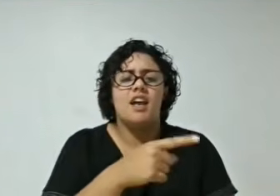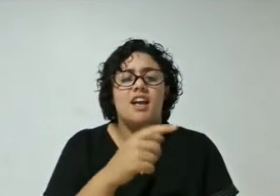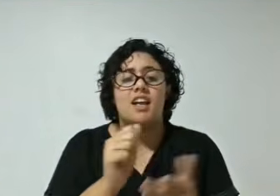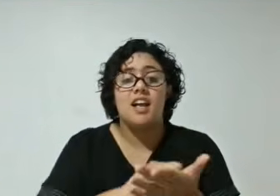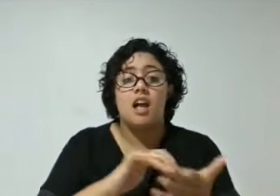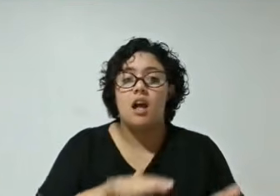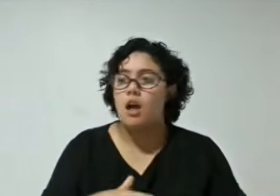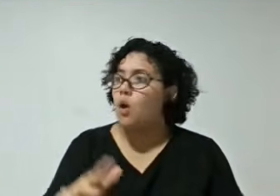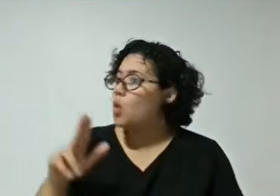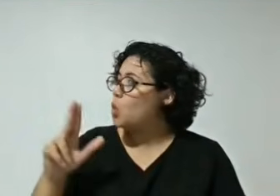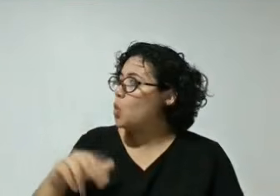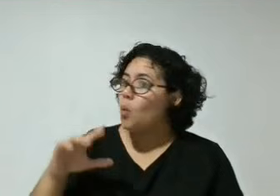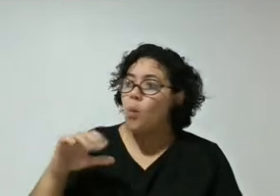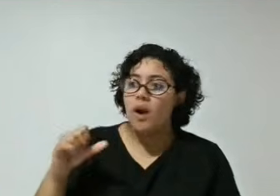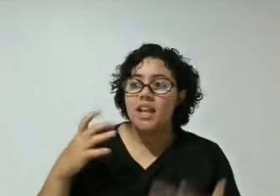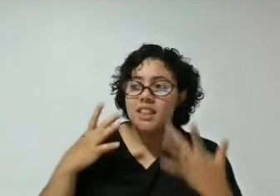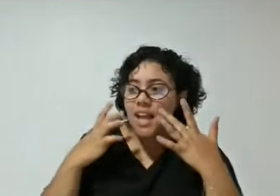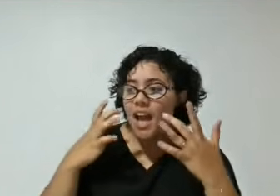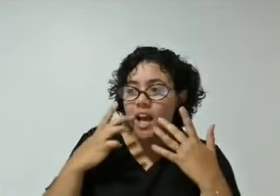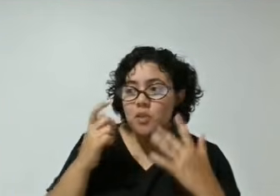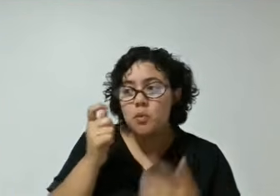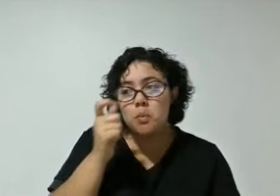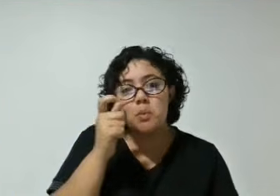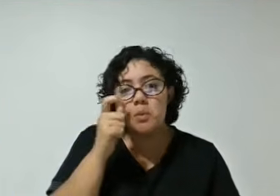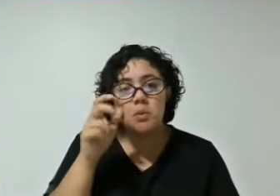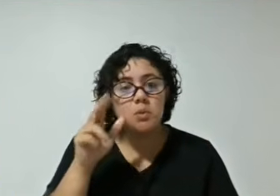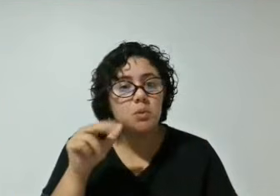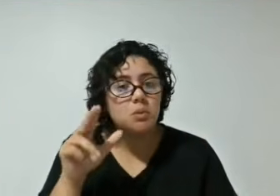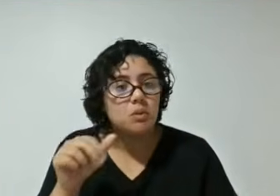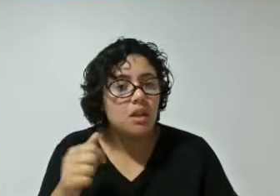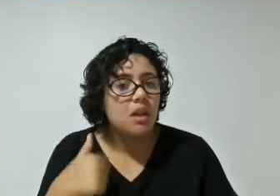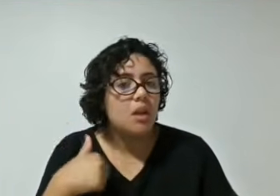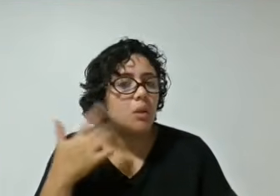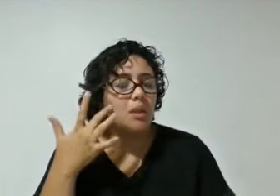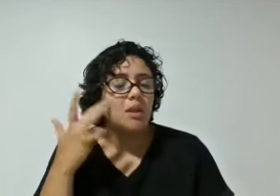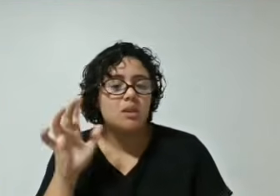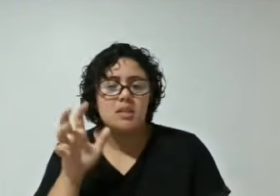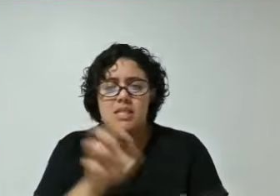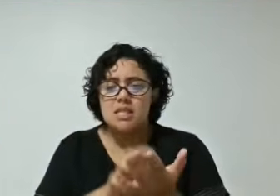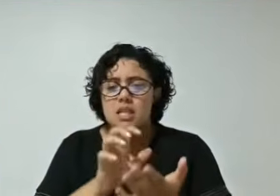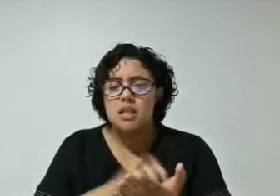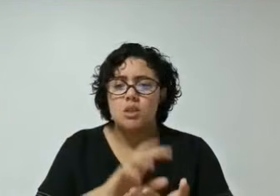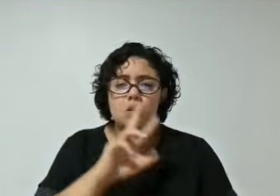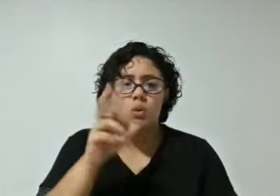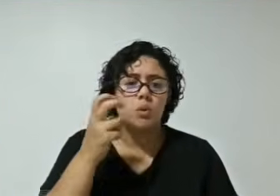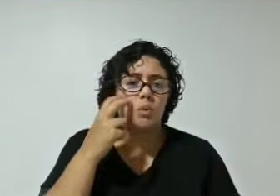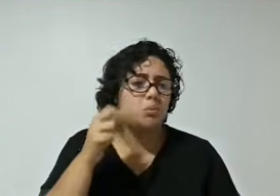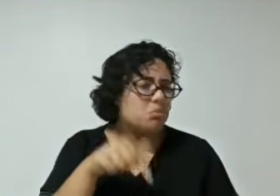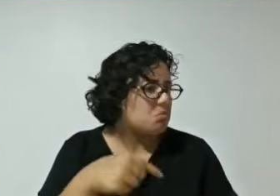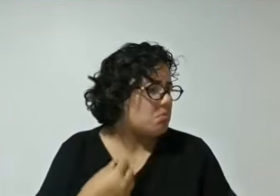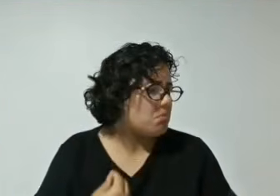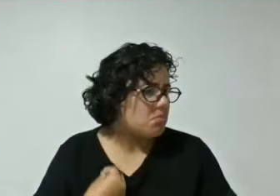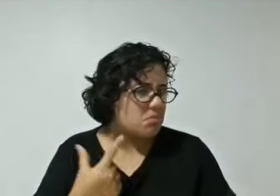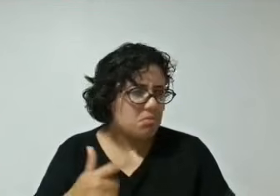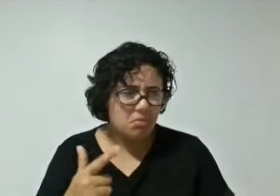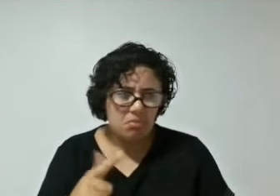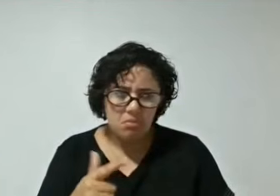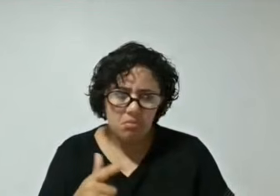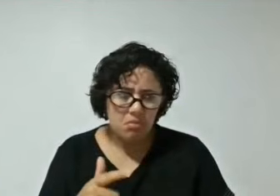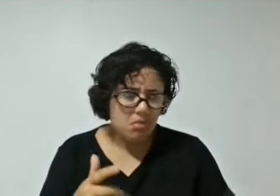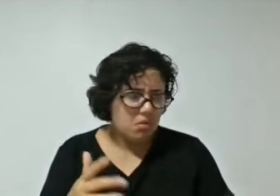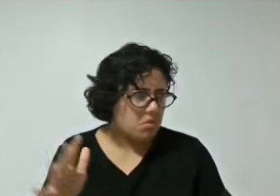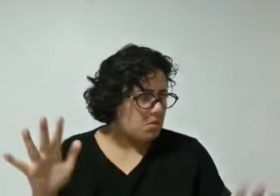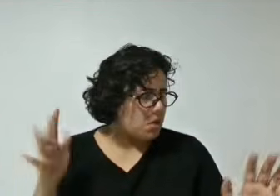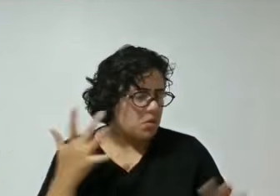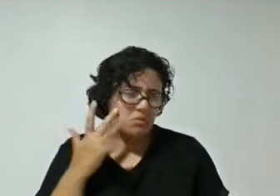tinha assistido uma peça de teatro, eu nem sabia que tinha esse centro cultural, vou vir aqui mais vezes. Hoje, por exemplo, recebi